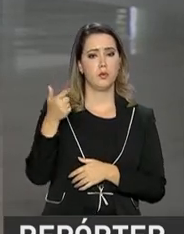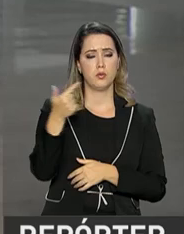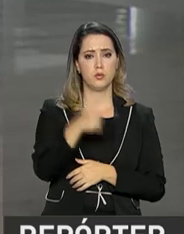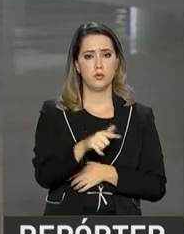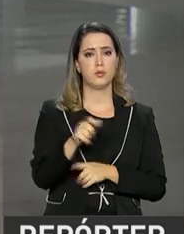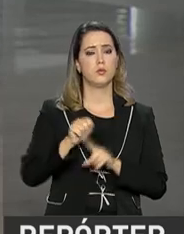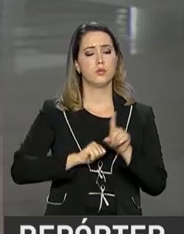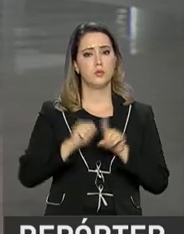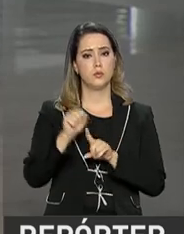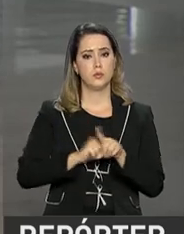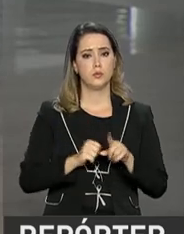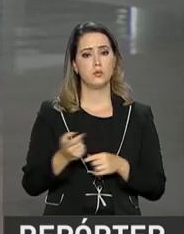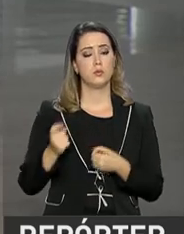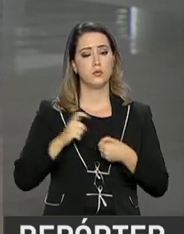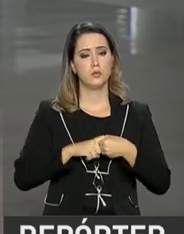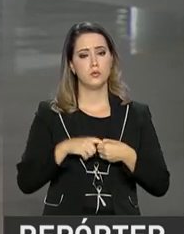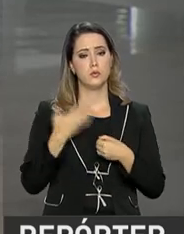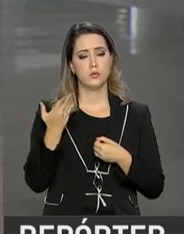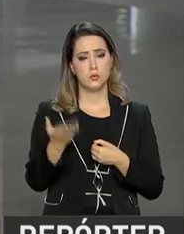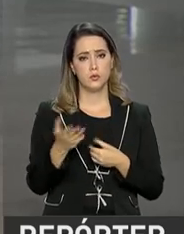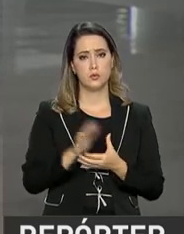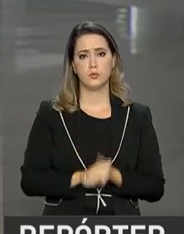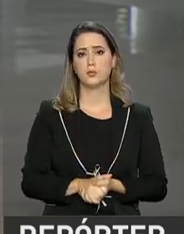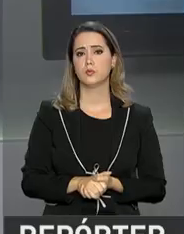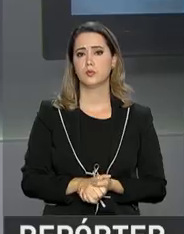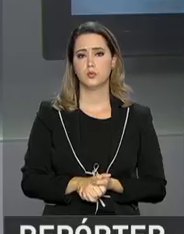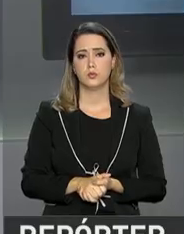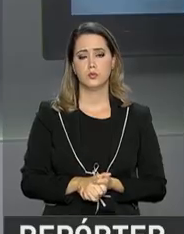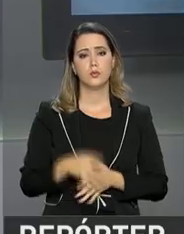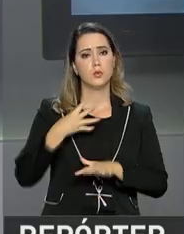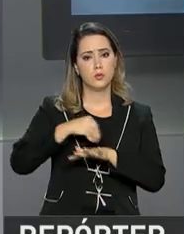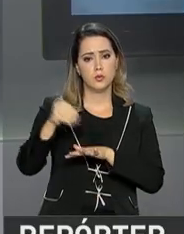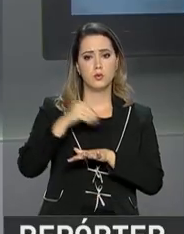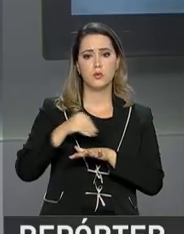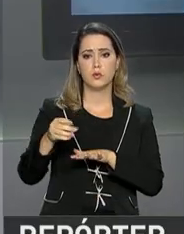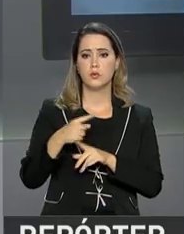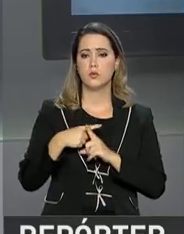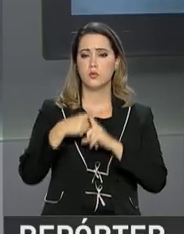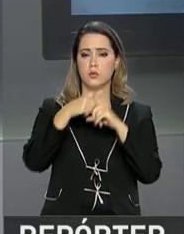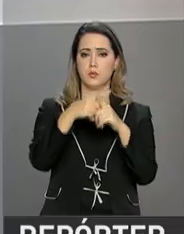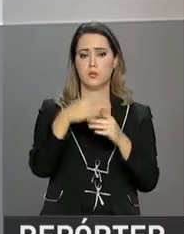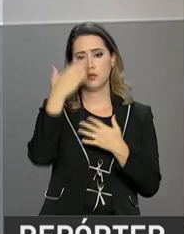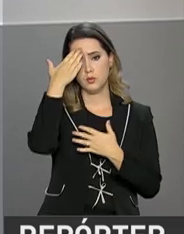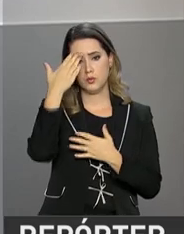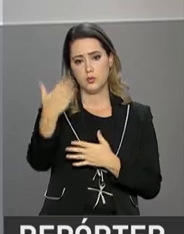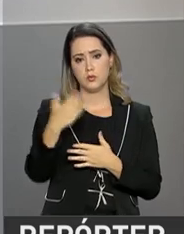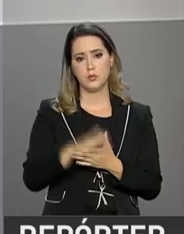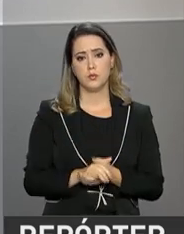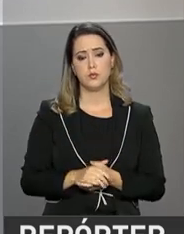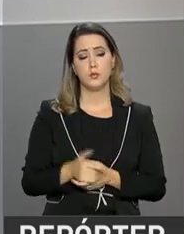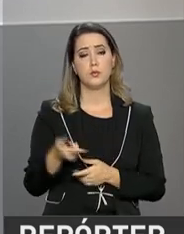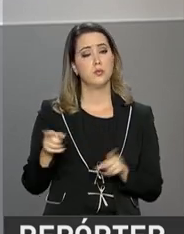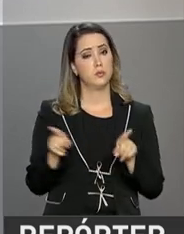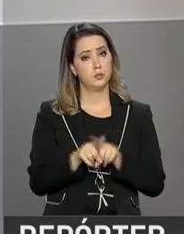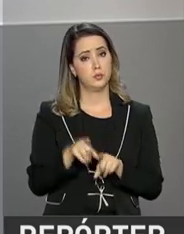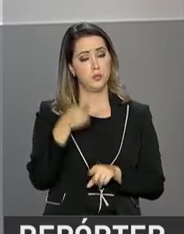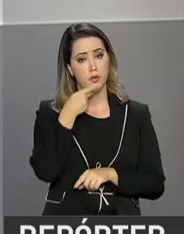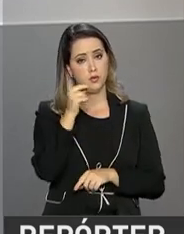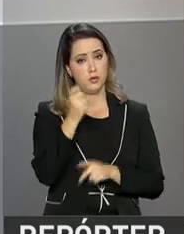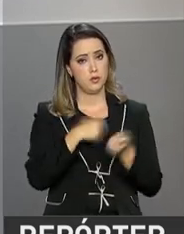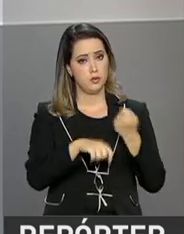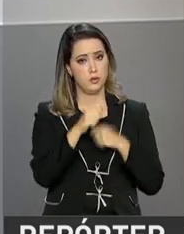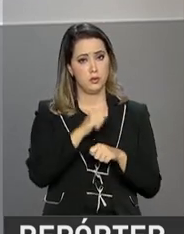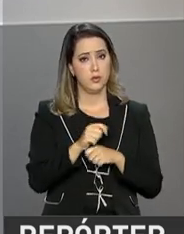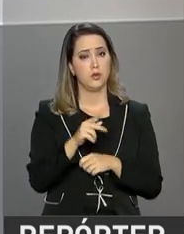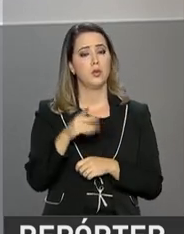meses eu voto com você gostou de roberto informações bem positivas obrigado paulo e olha ainda sobre a economia